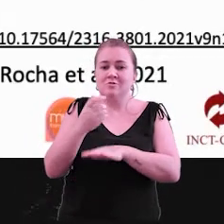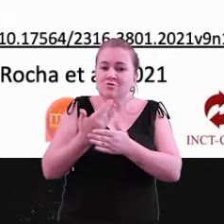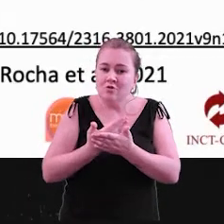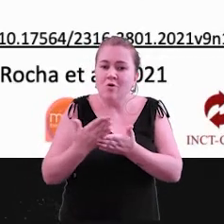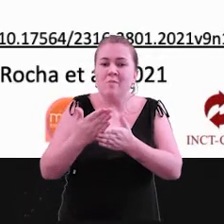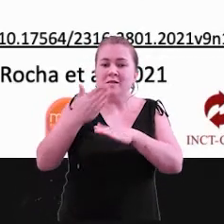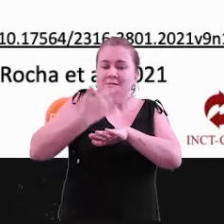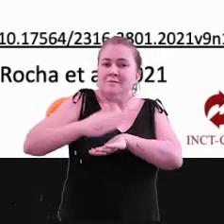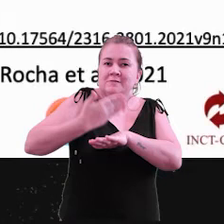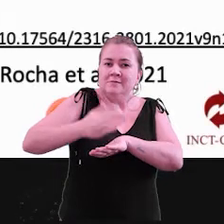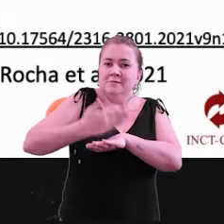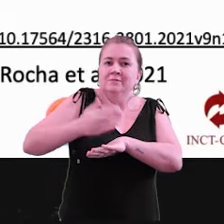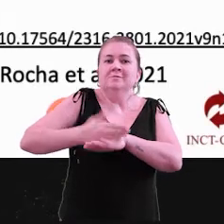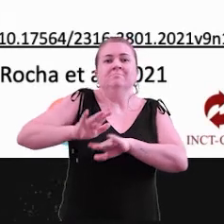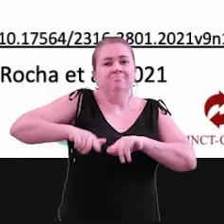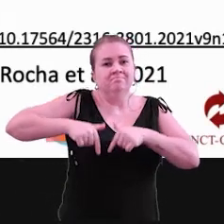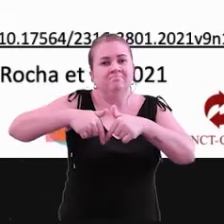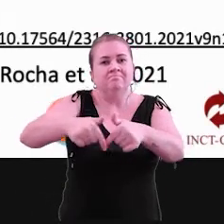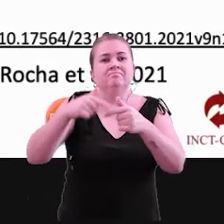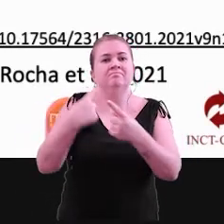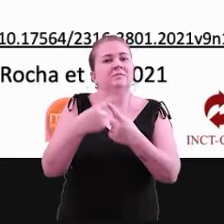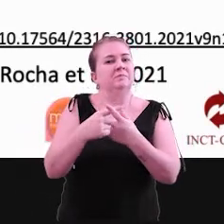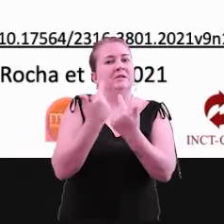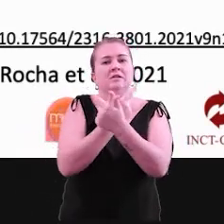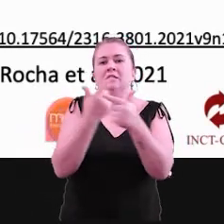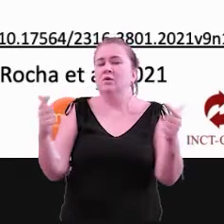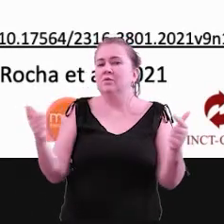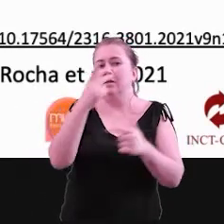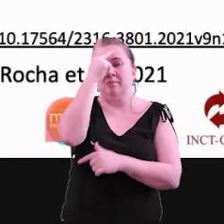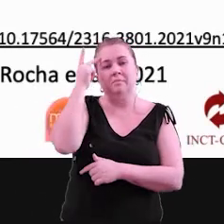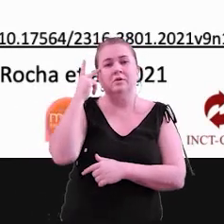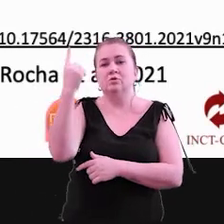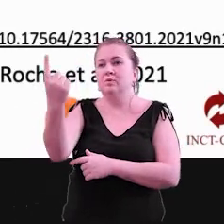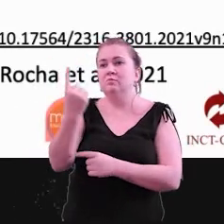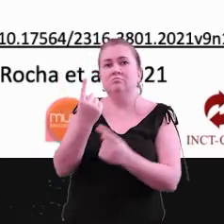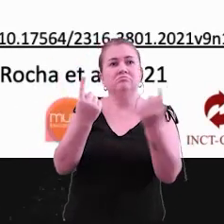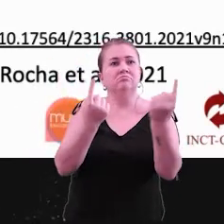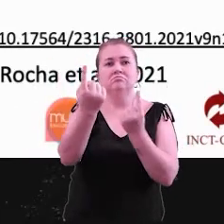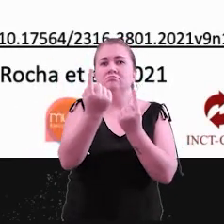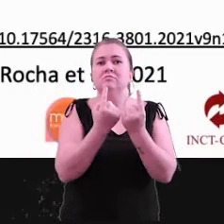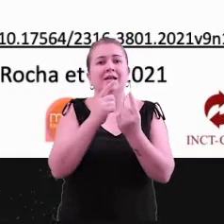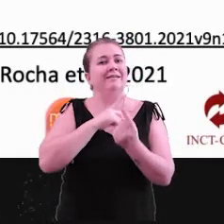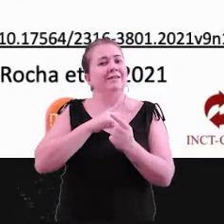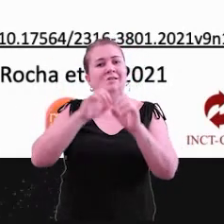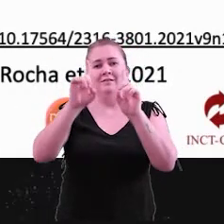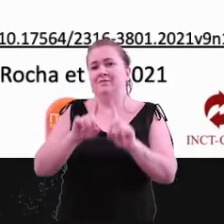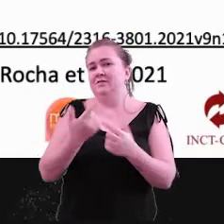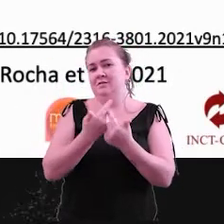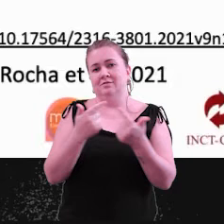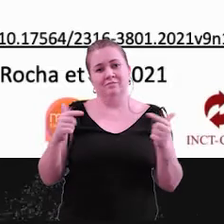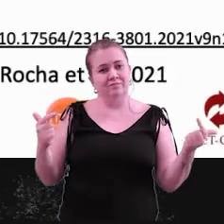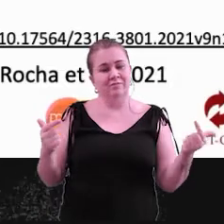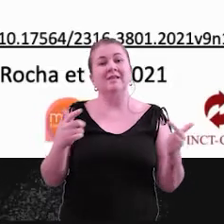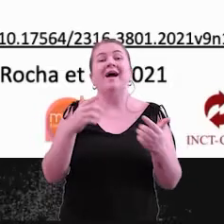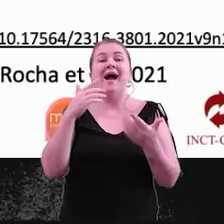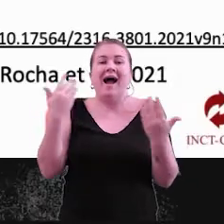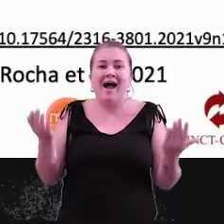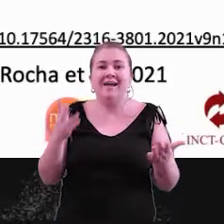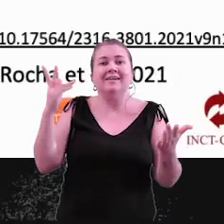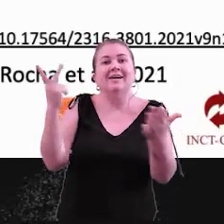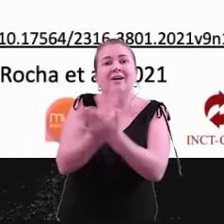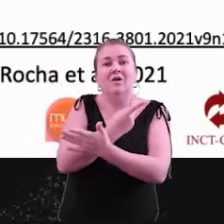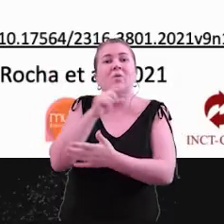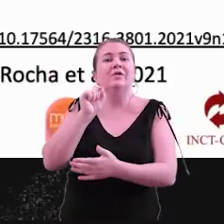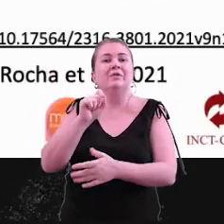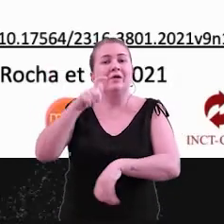deficiência nesses locais, o que os deixa inseguro e essa sensação de não saber se estão